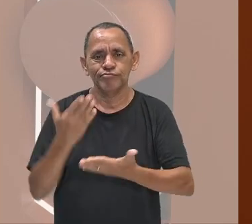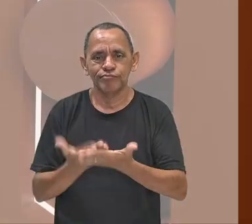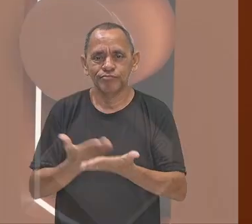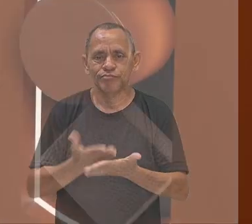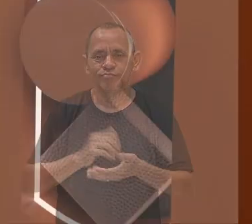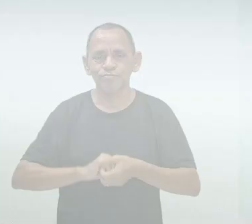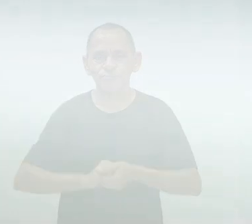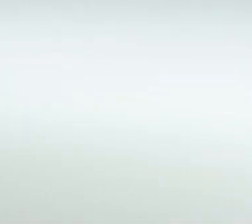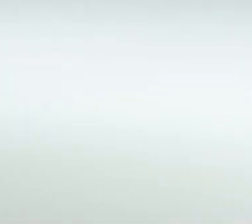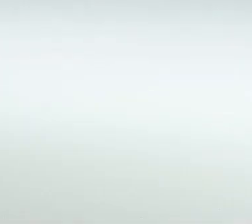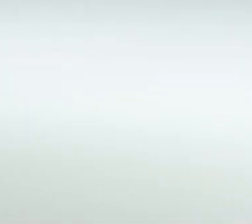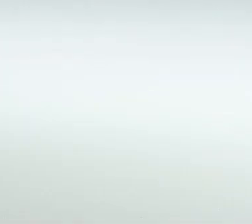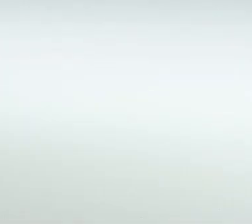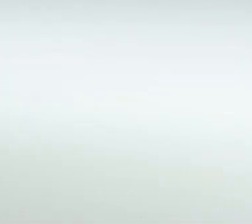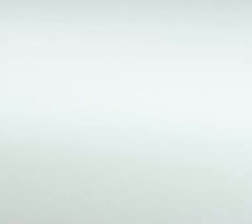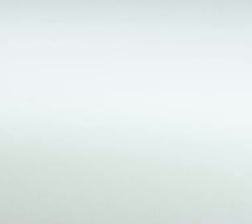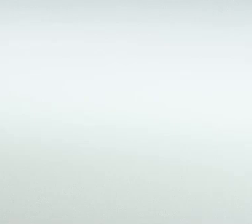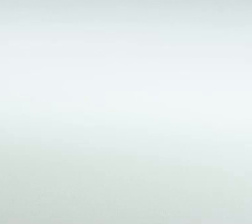nossa aula.